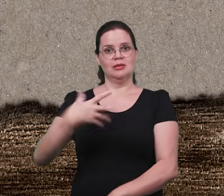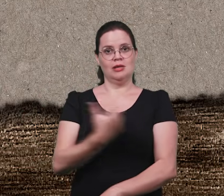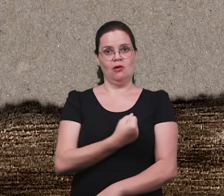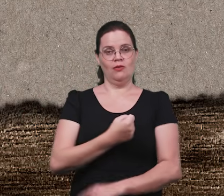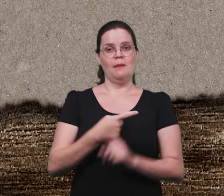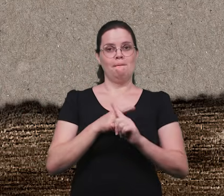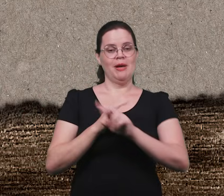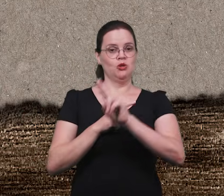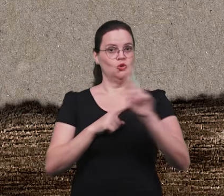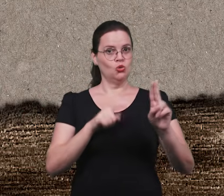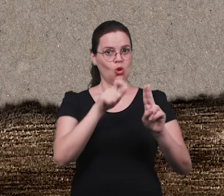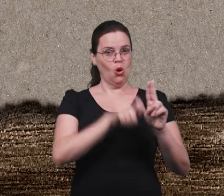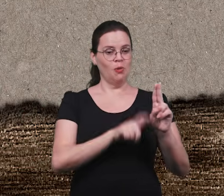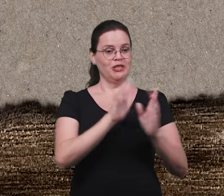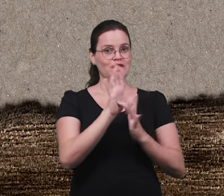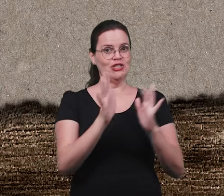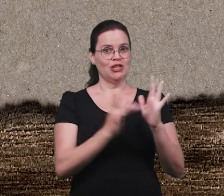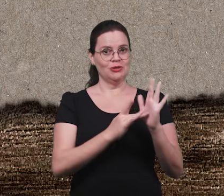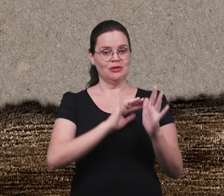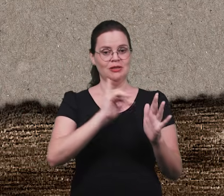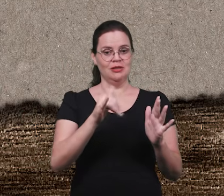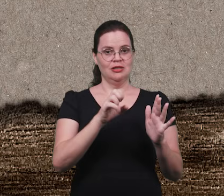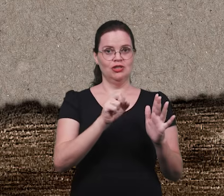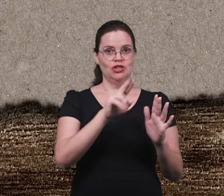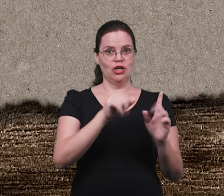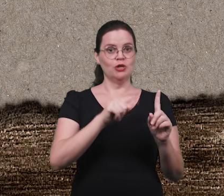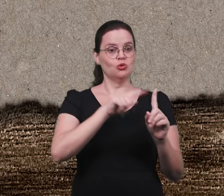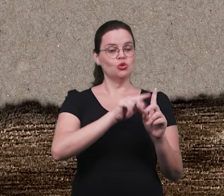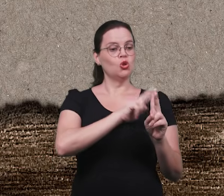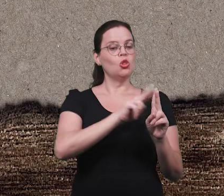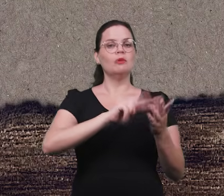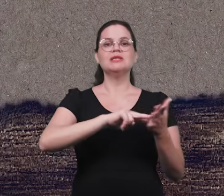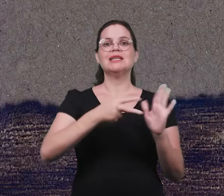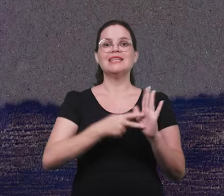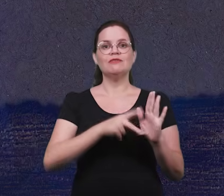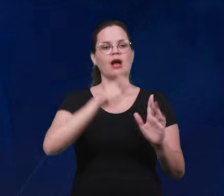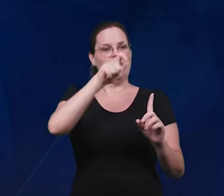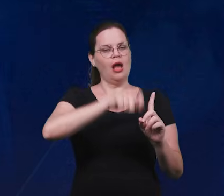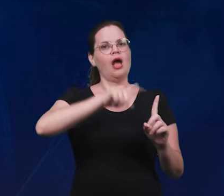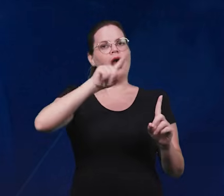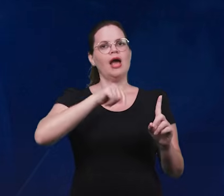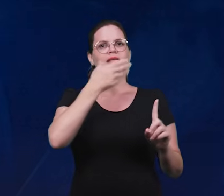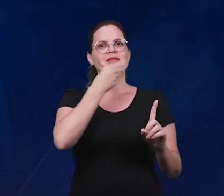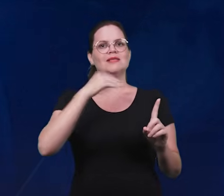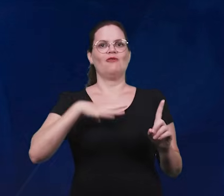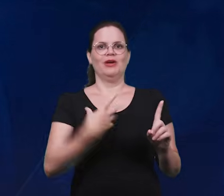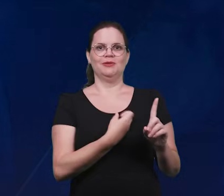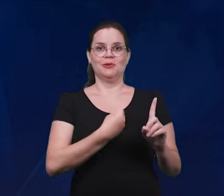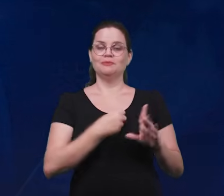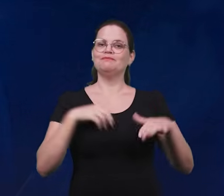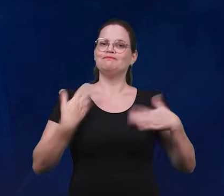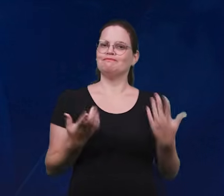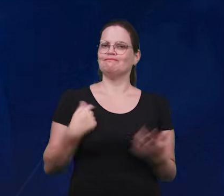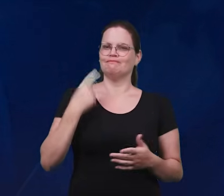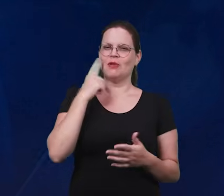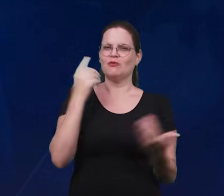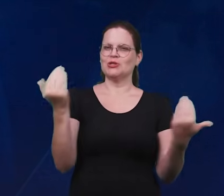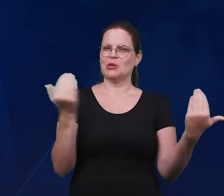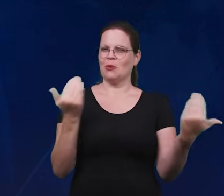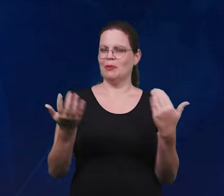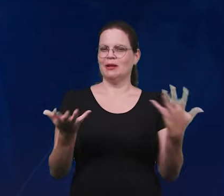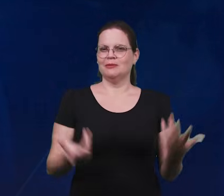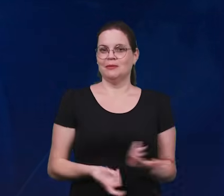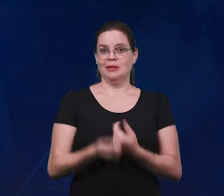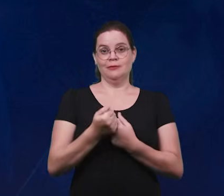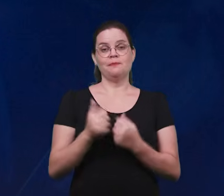o Salvador. Que paralelo perfeito é este! Jesus fez conosco esse